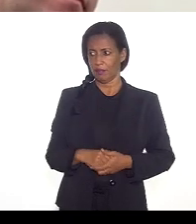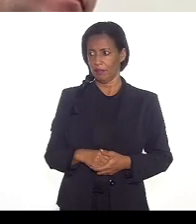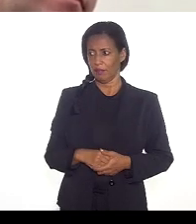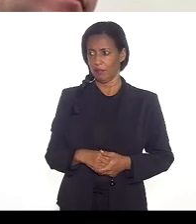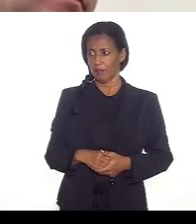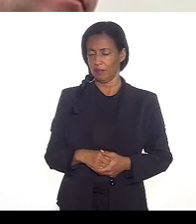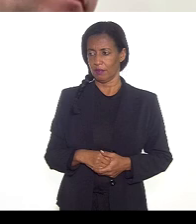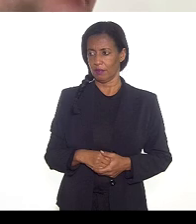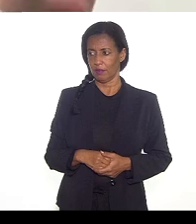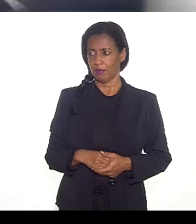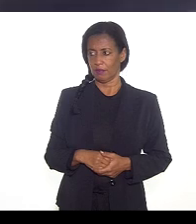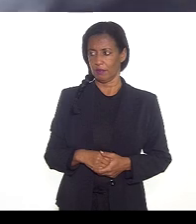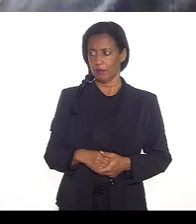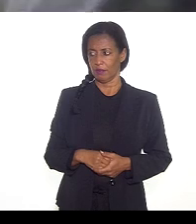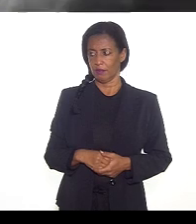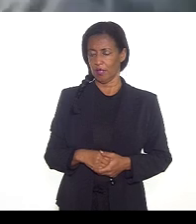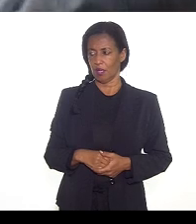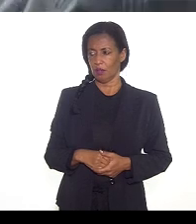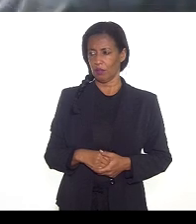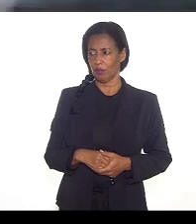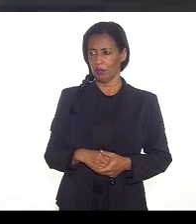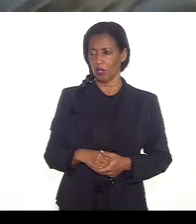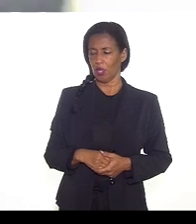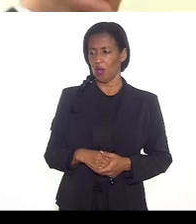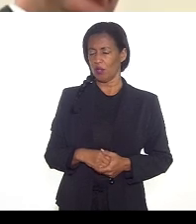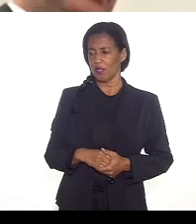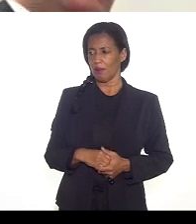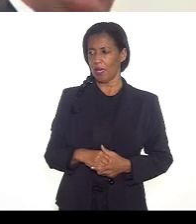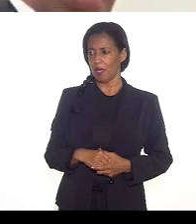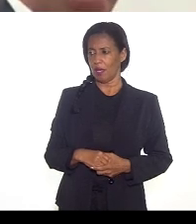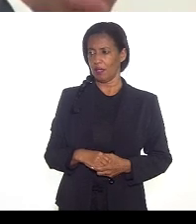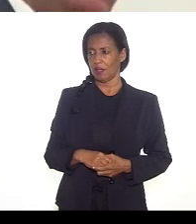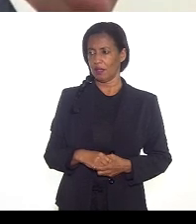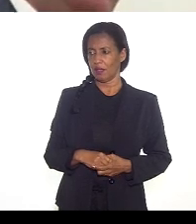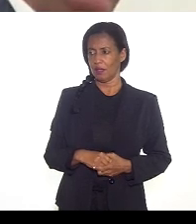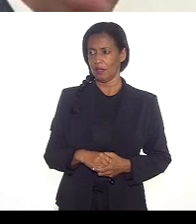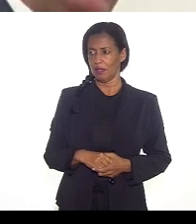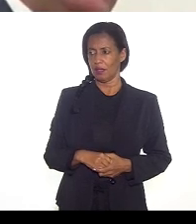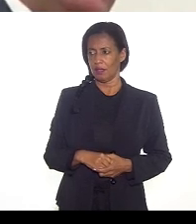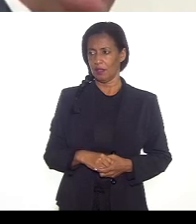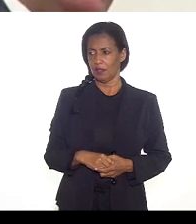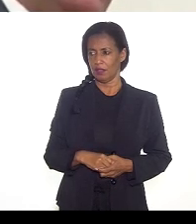Pela constitucionalidade. Eu? Não. Não?